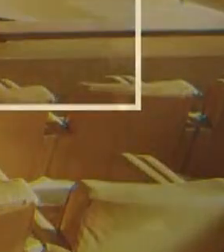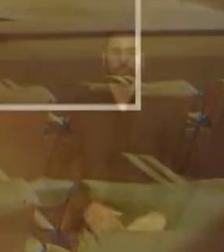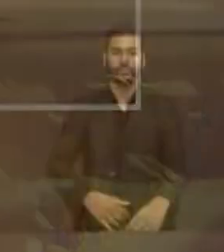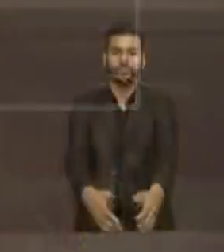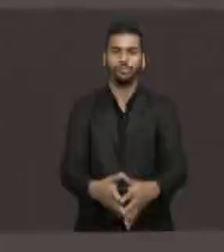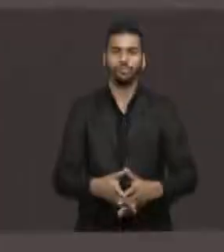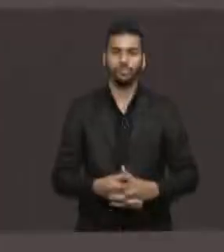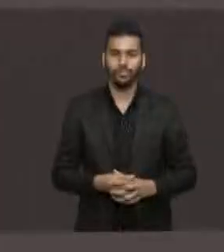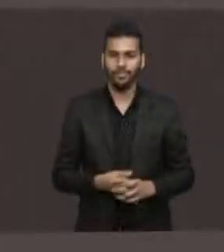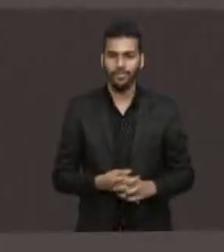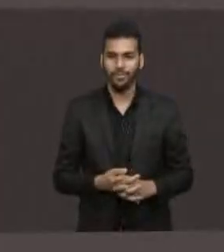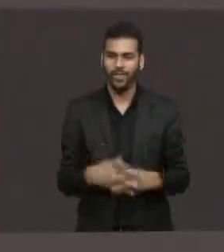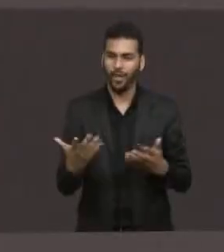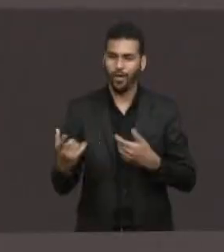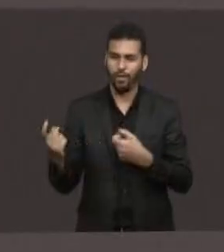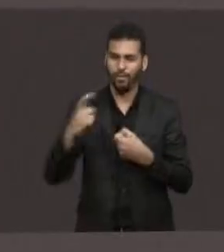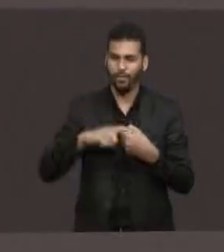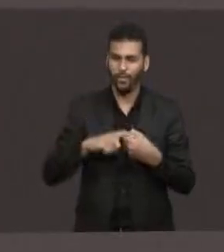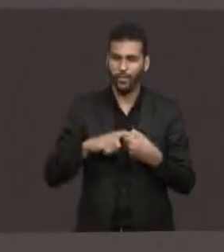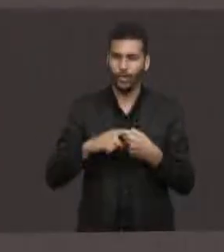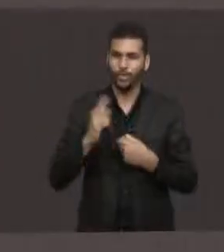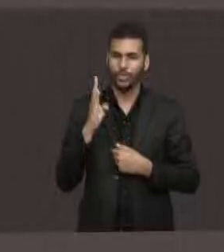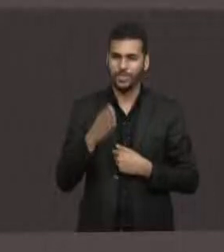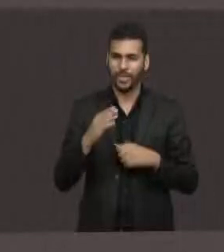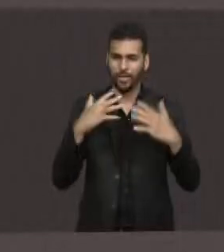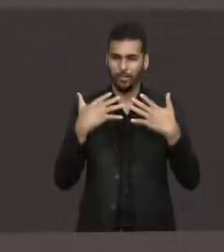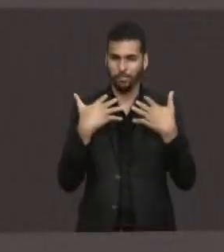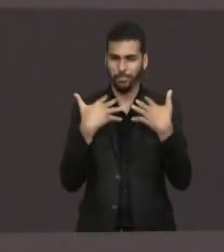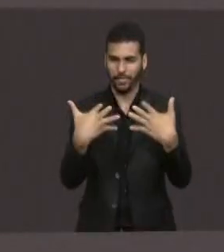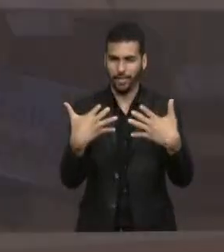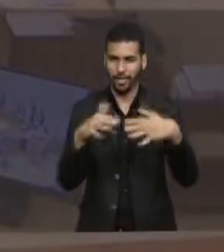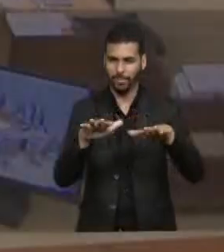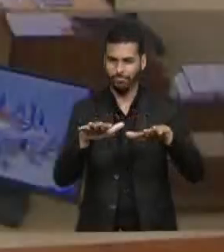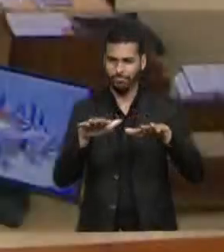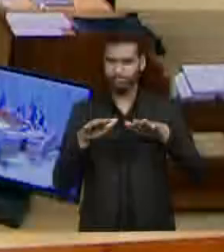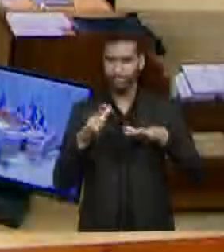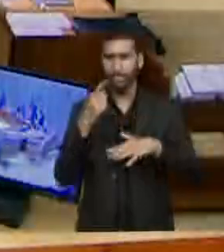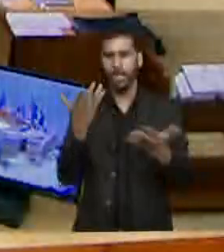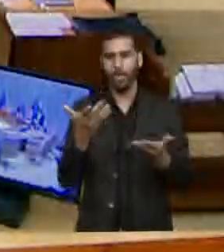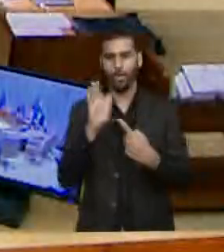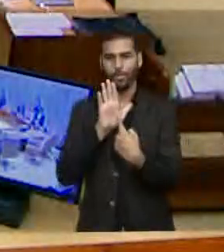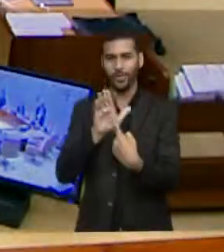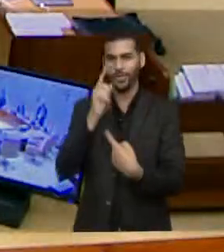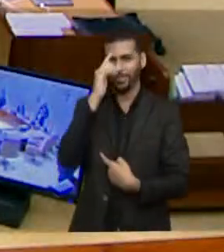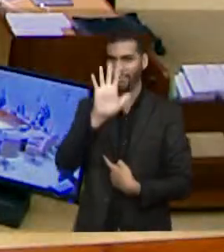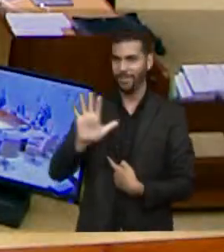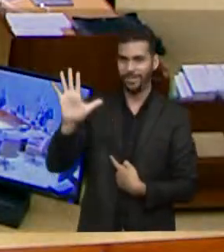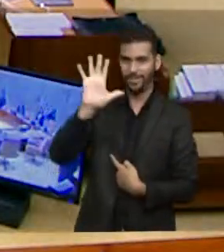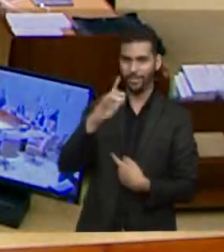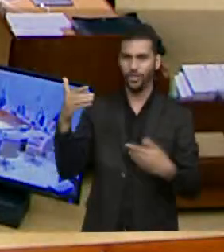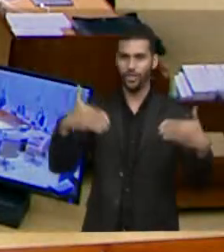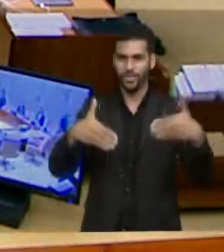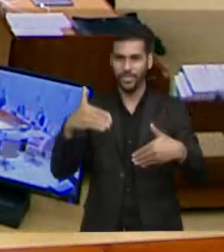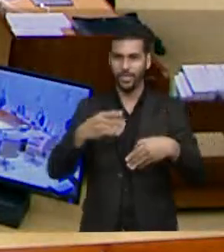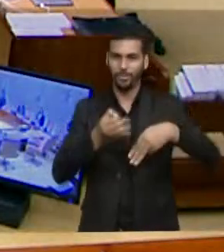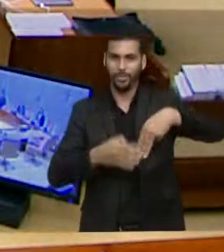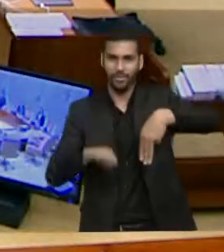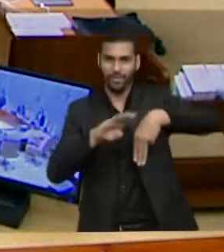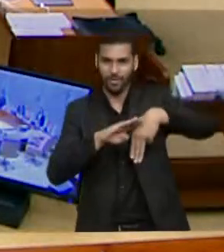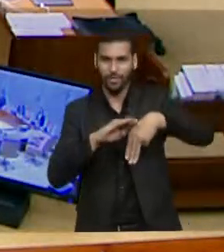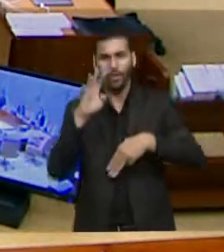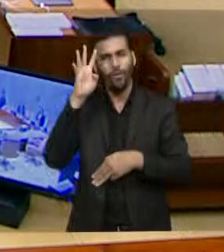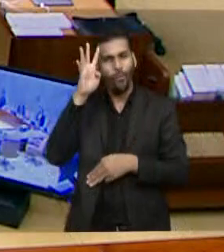direto do plenário estamos de volta com direto do plenário já com imagens da chegada dos ministros a gente sempre acompanha isso